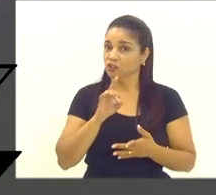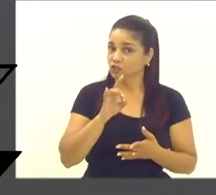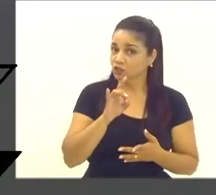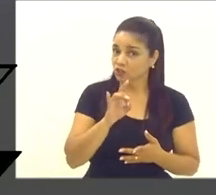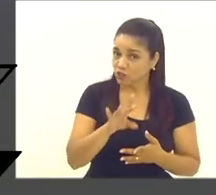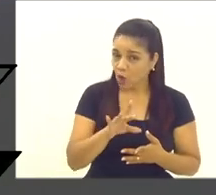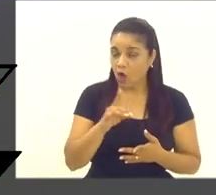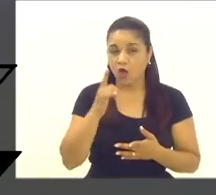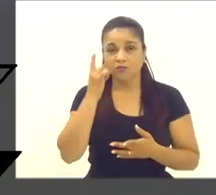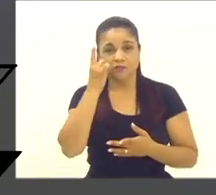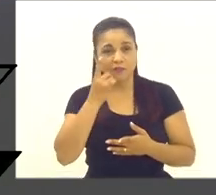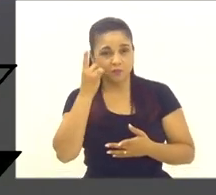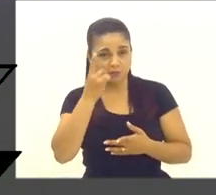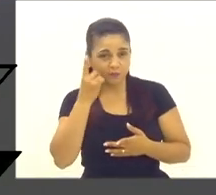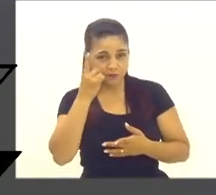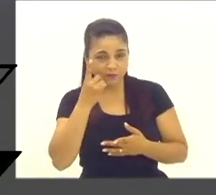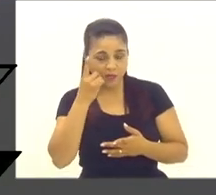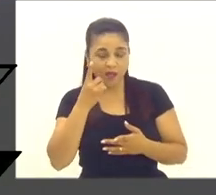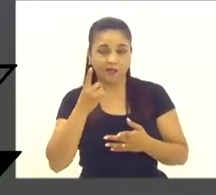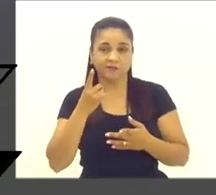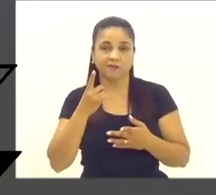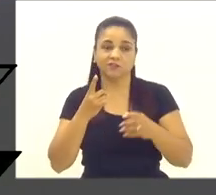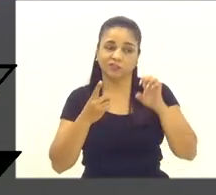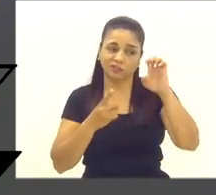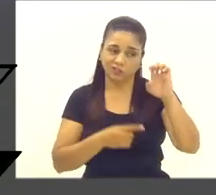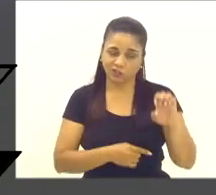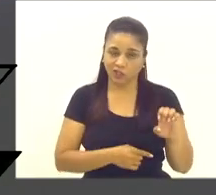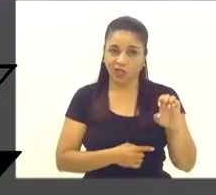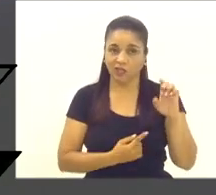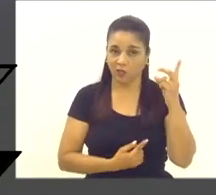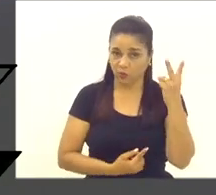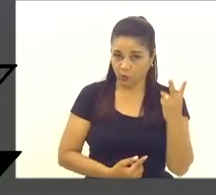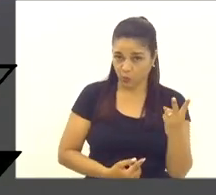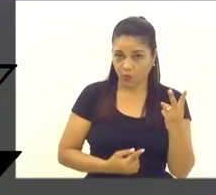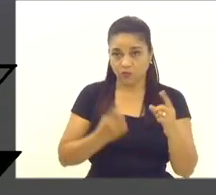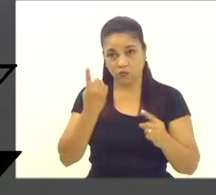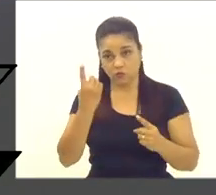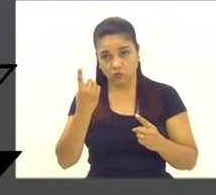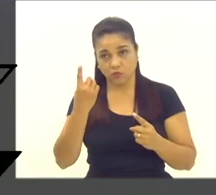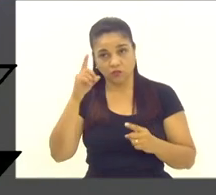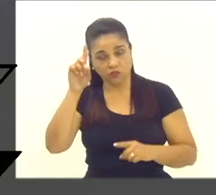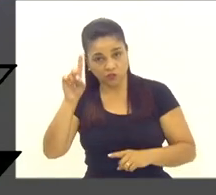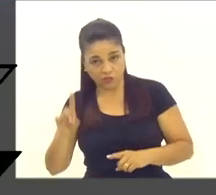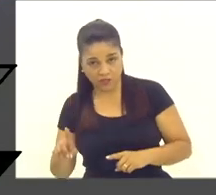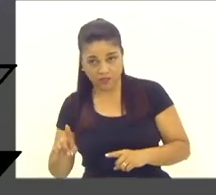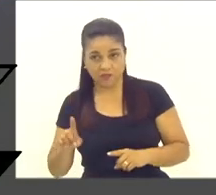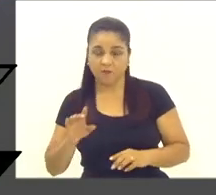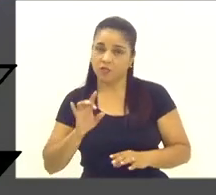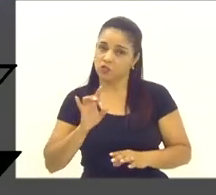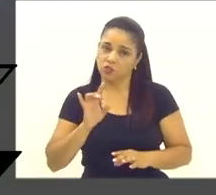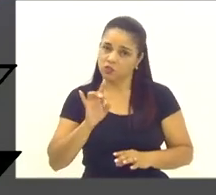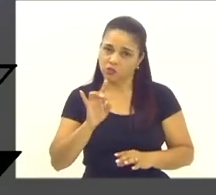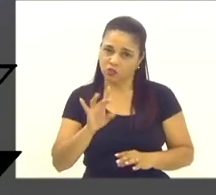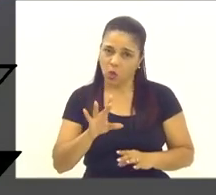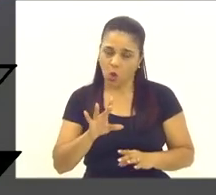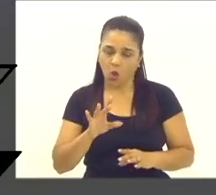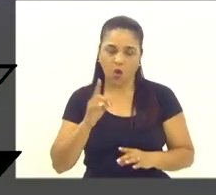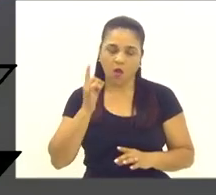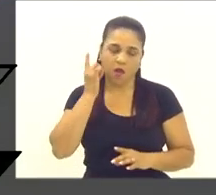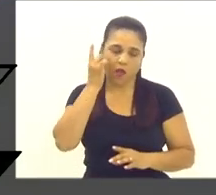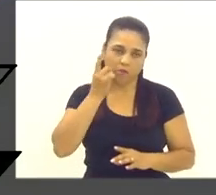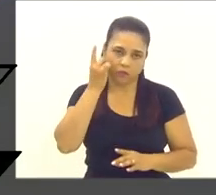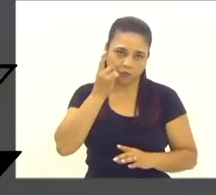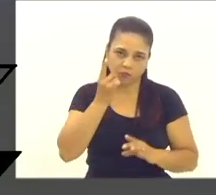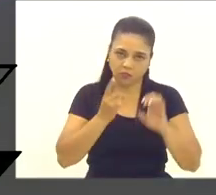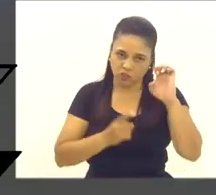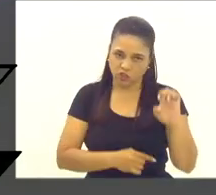apesar de ter duas de isqueiro né e uma de direita você não tem ataque só a parlamentares